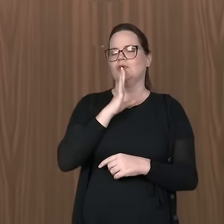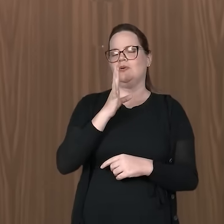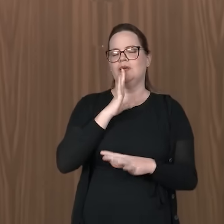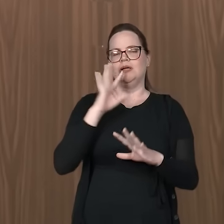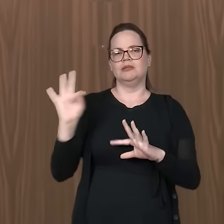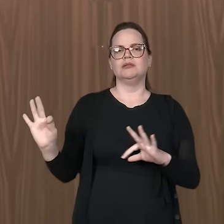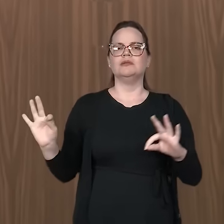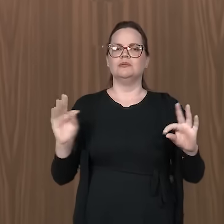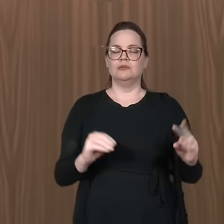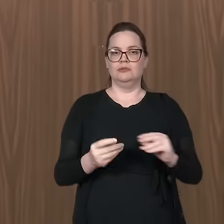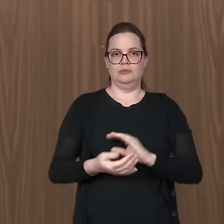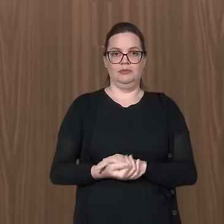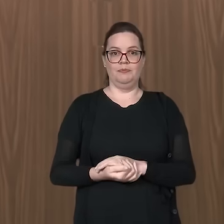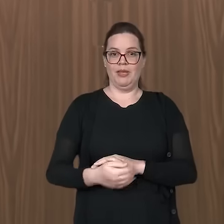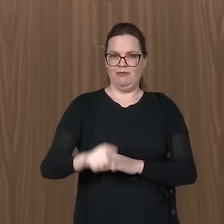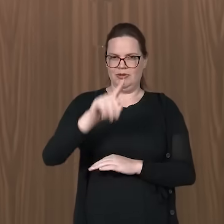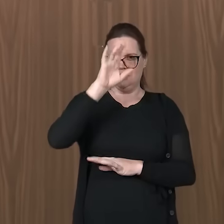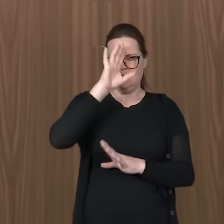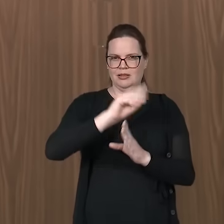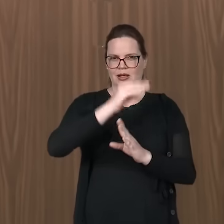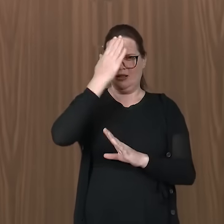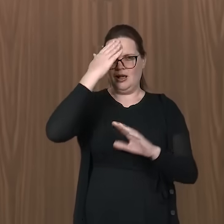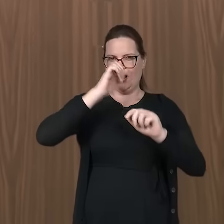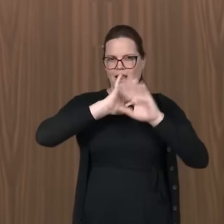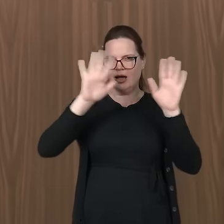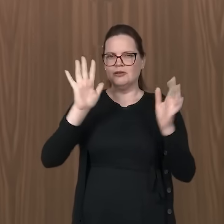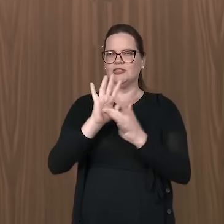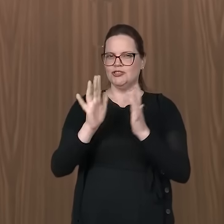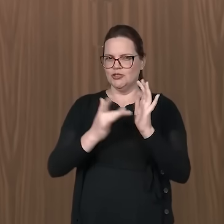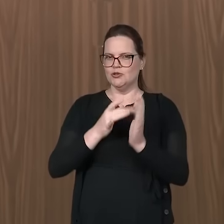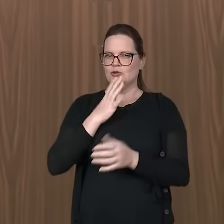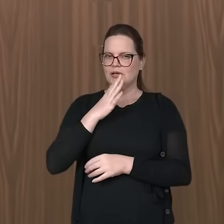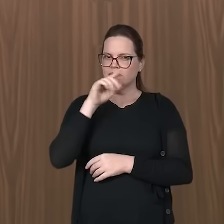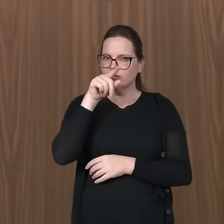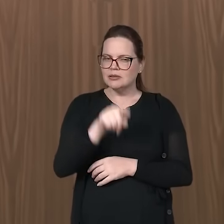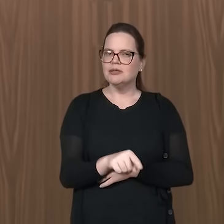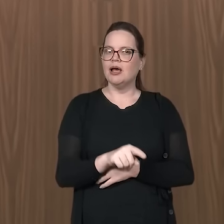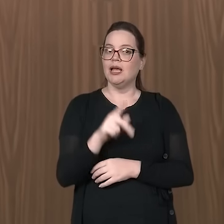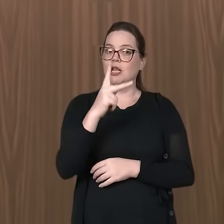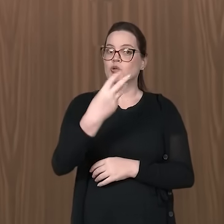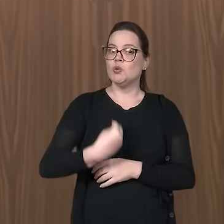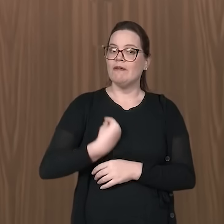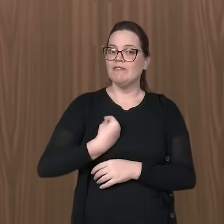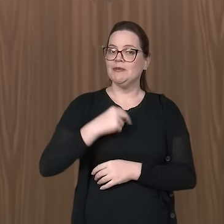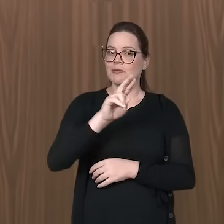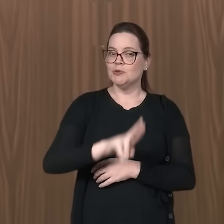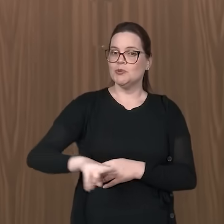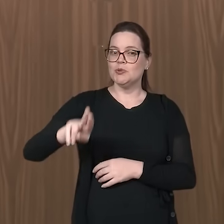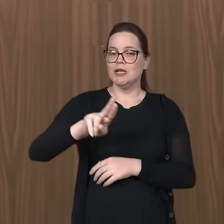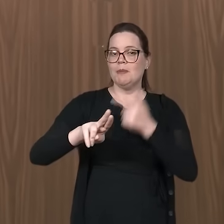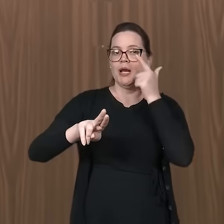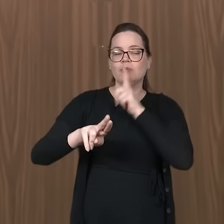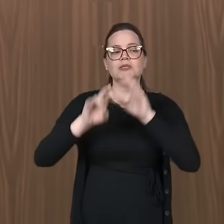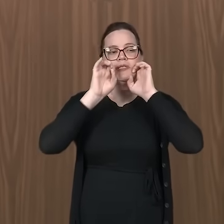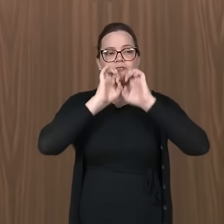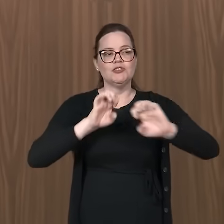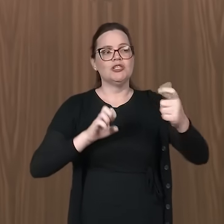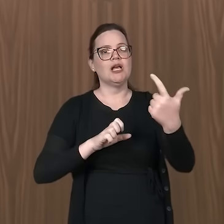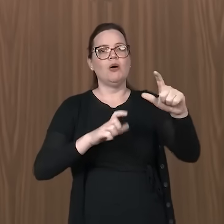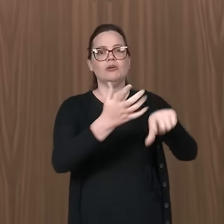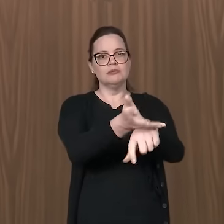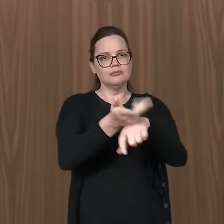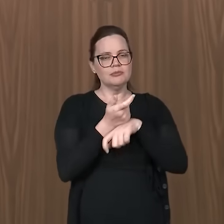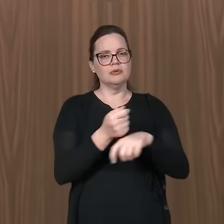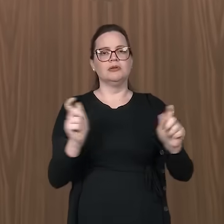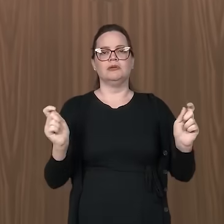conhece todas as coisas. E quando você entender que o Senhor conhece a sua vida e através da sua vida Ele quer alcançar